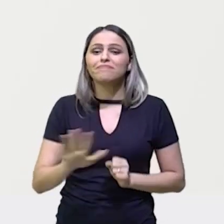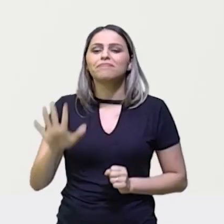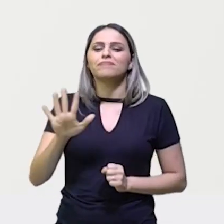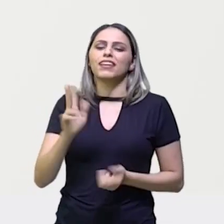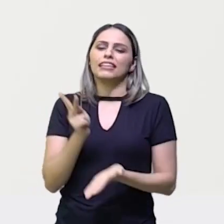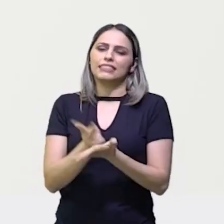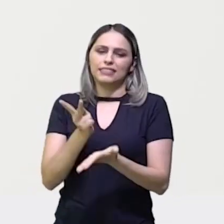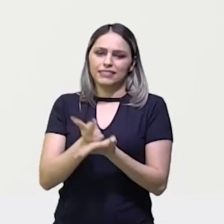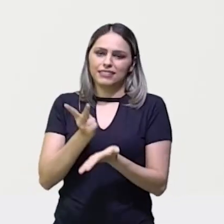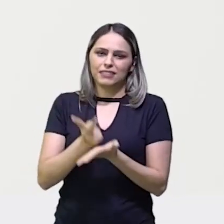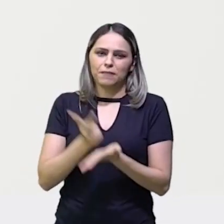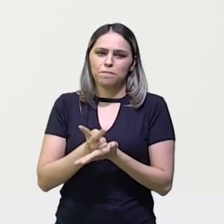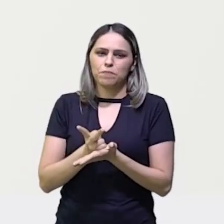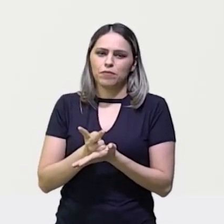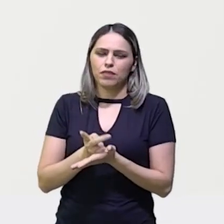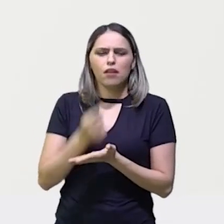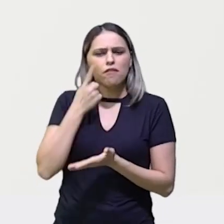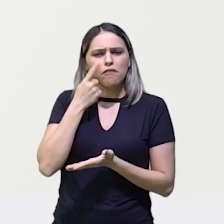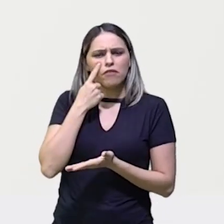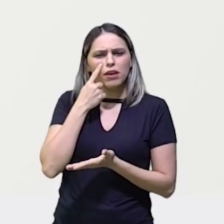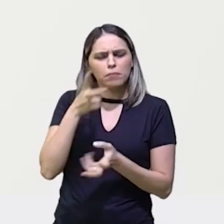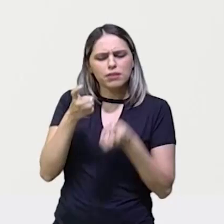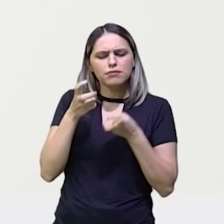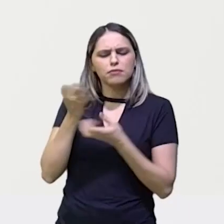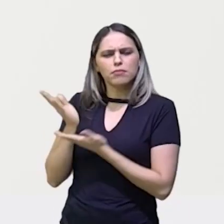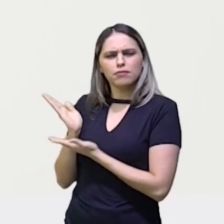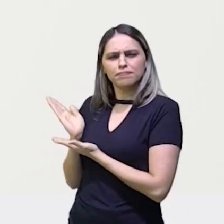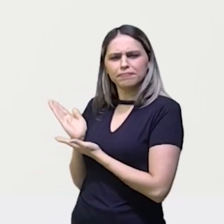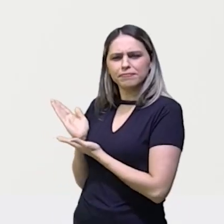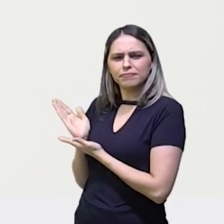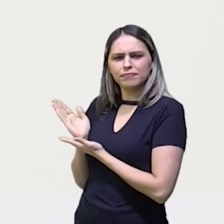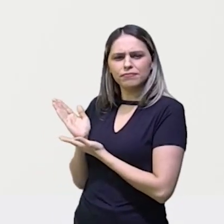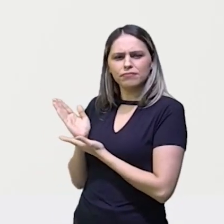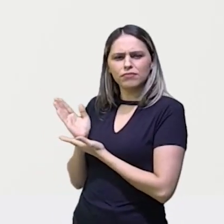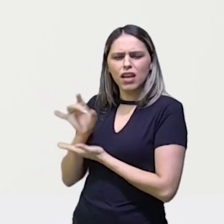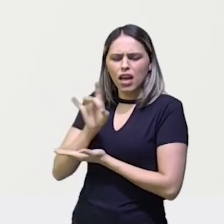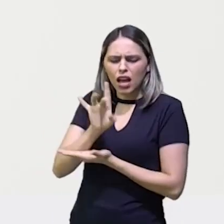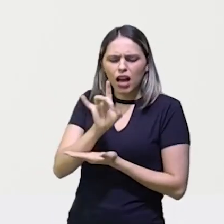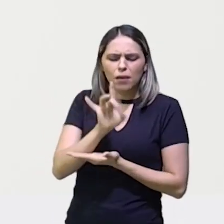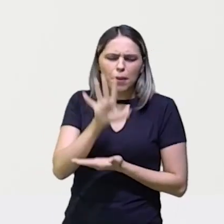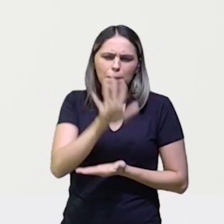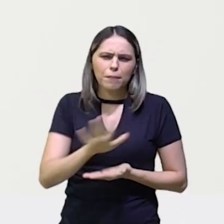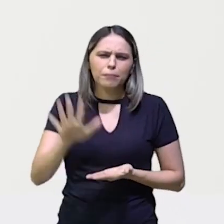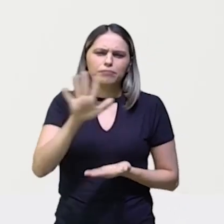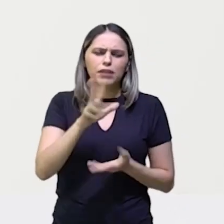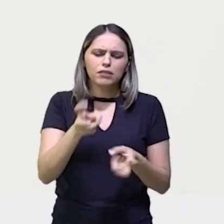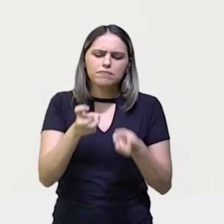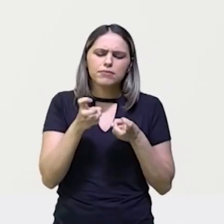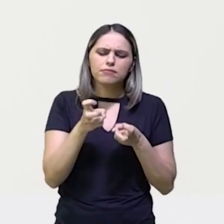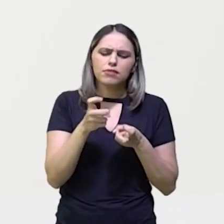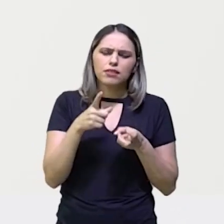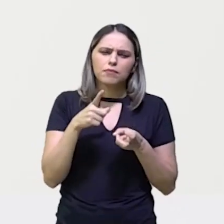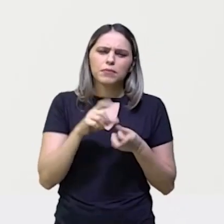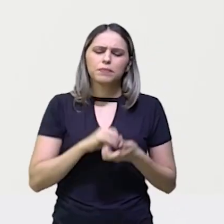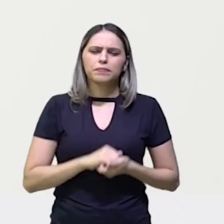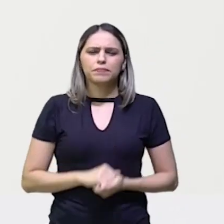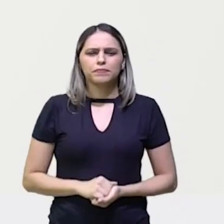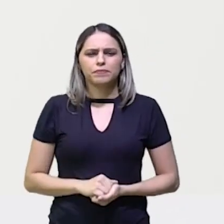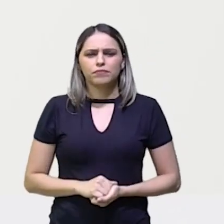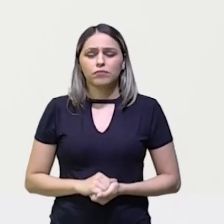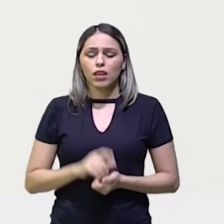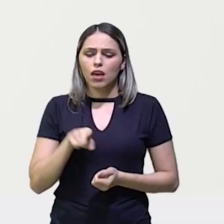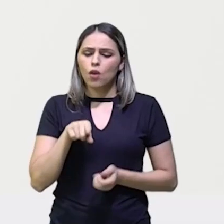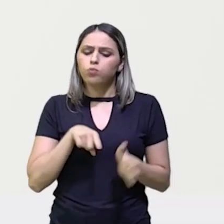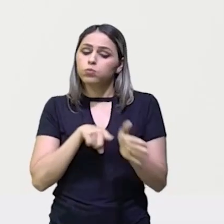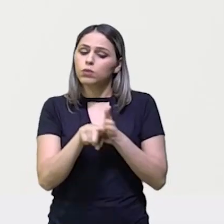imagens, como nós estamos vendo aqui em cada imagem dessas embalagens. Mas, crianças, eu vou fazer uma pergunta e eu